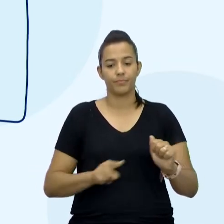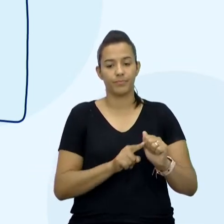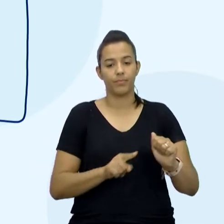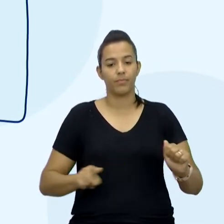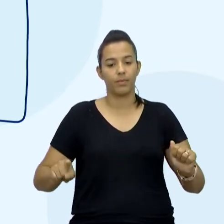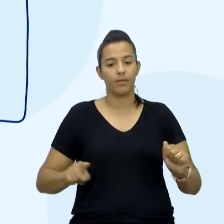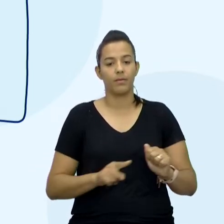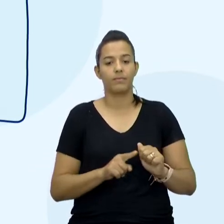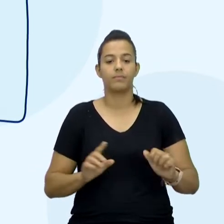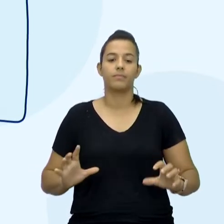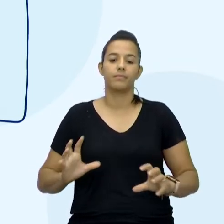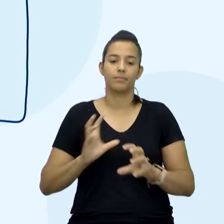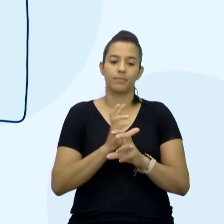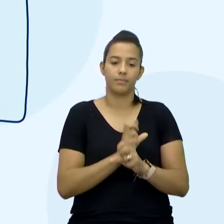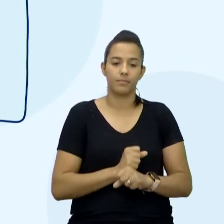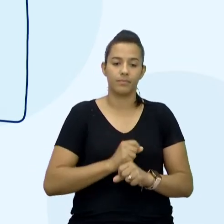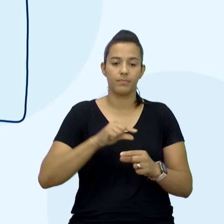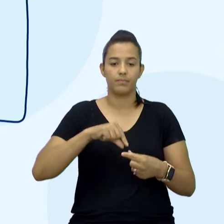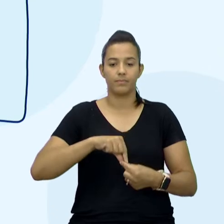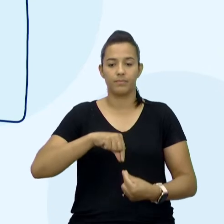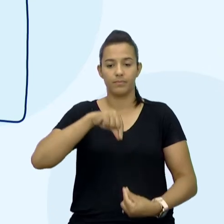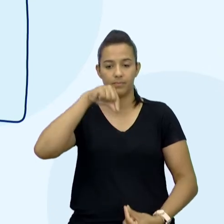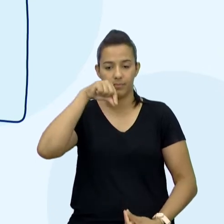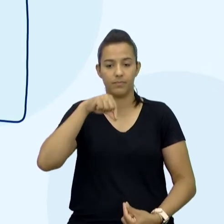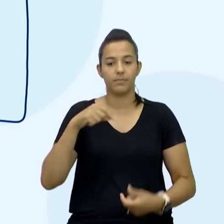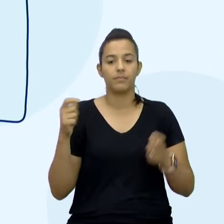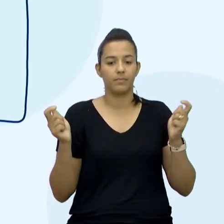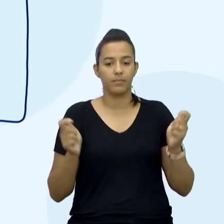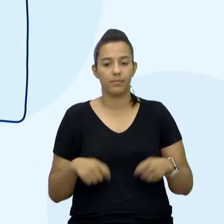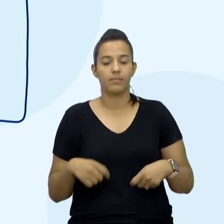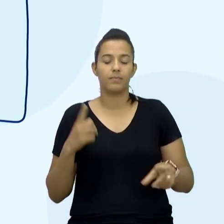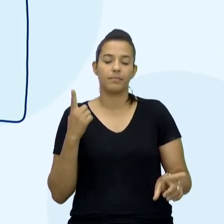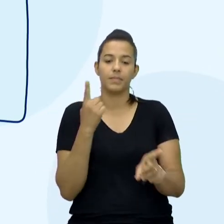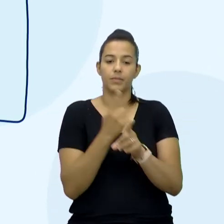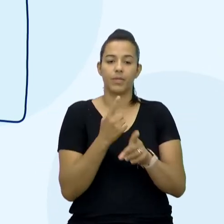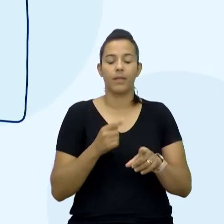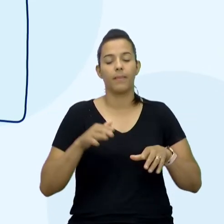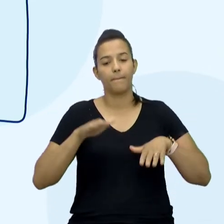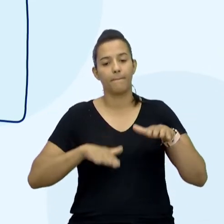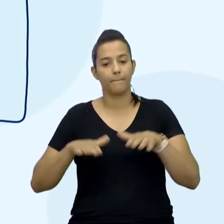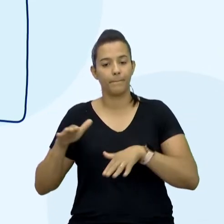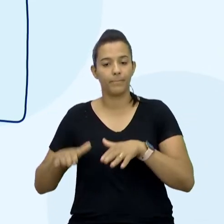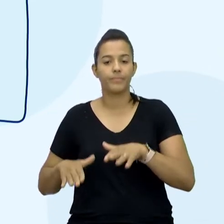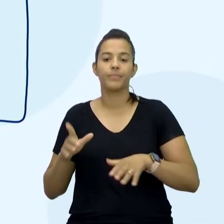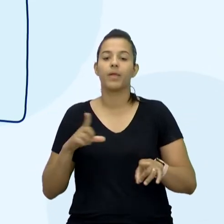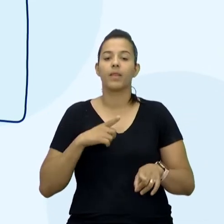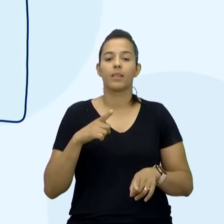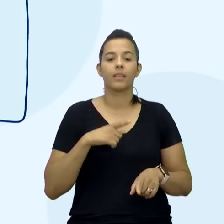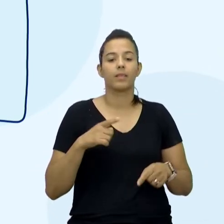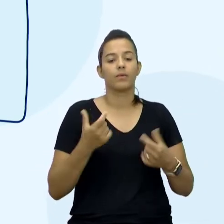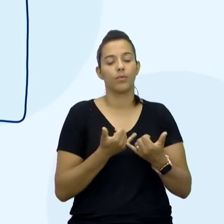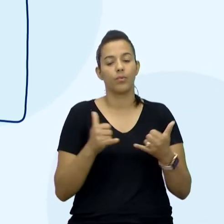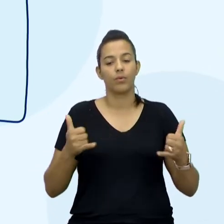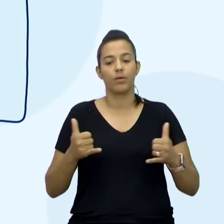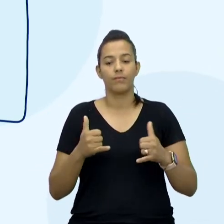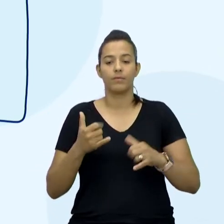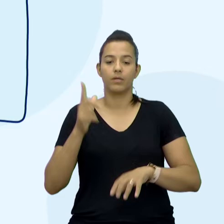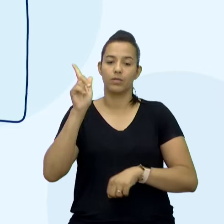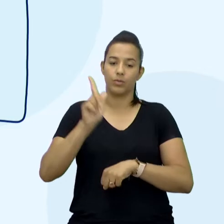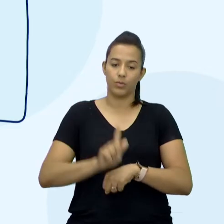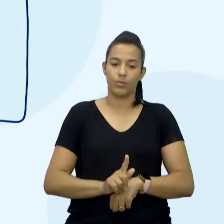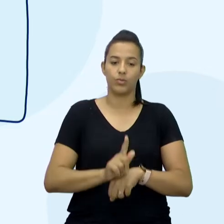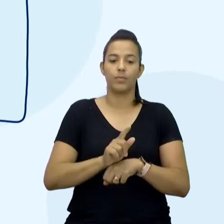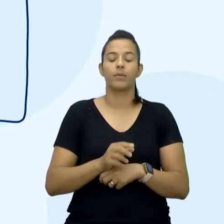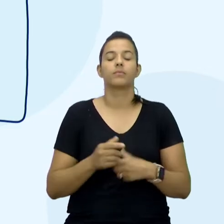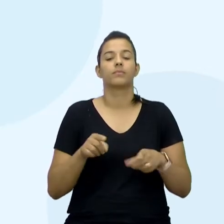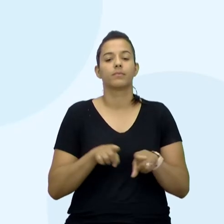tenho o comprimento do fio. Eu posso achar o período de oscilação. E também eu posso calcular também até o campo gravitacional local,